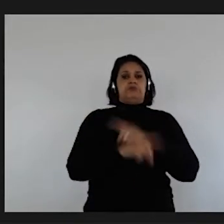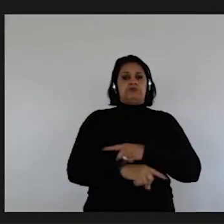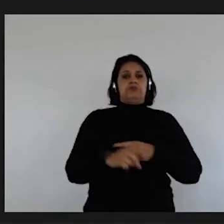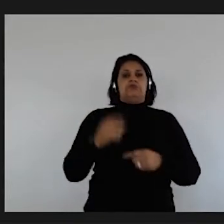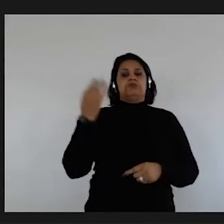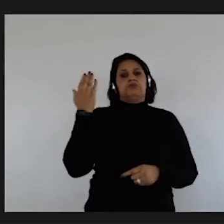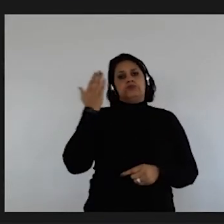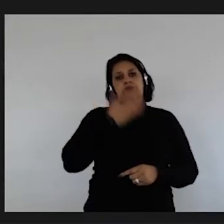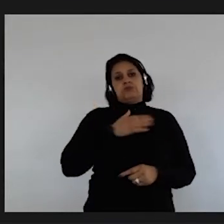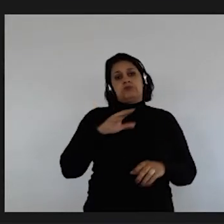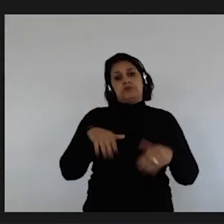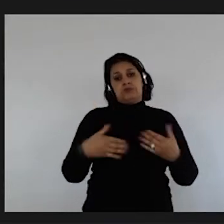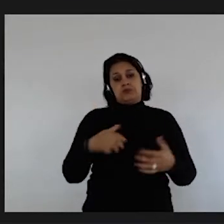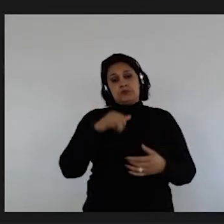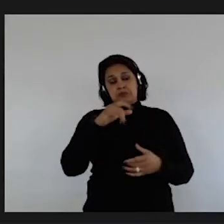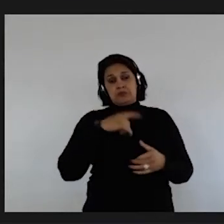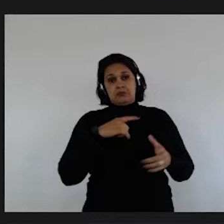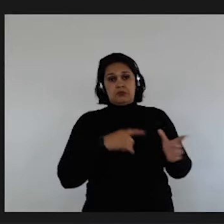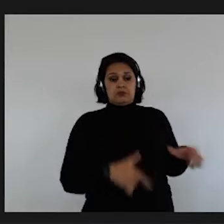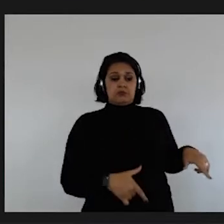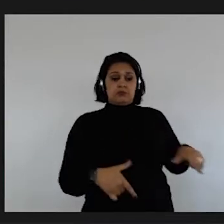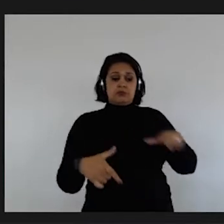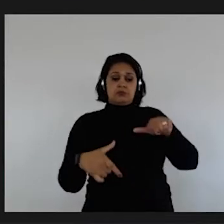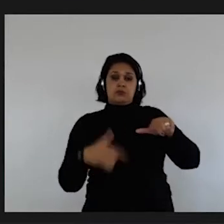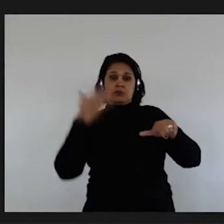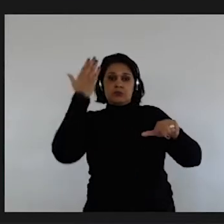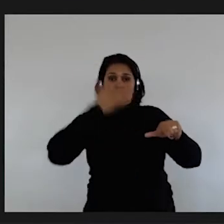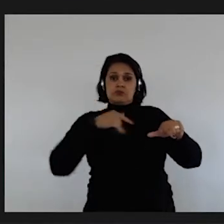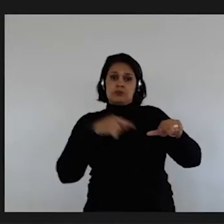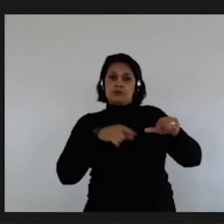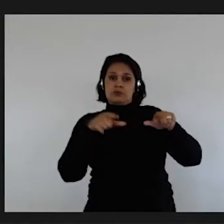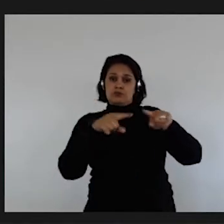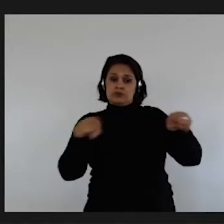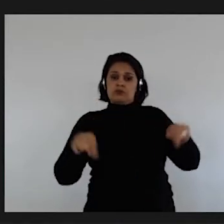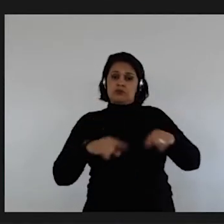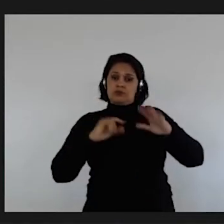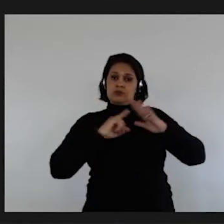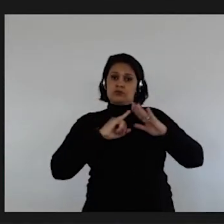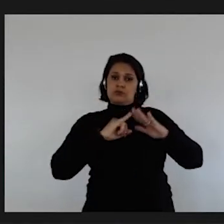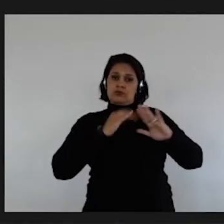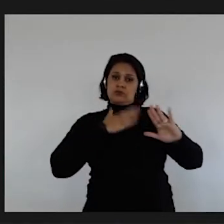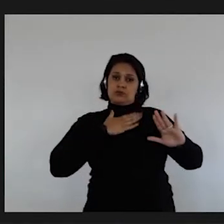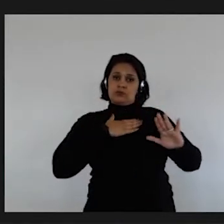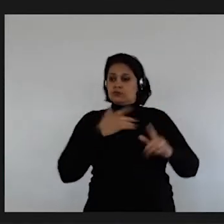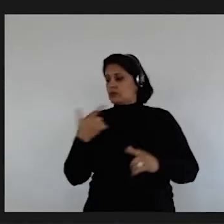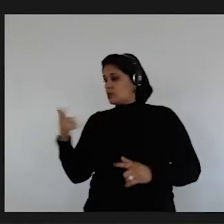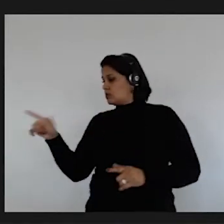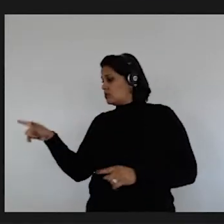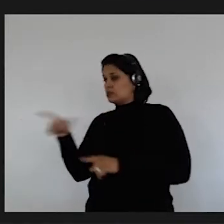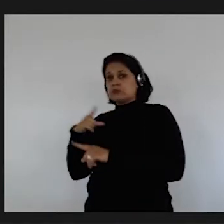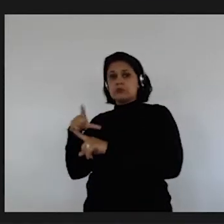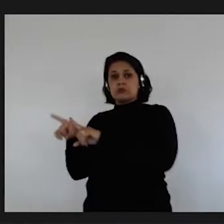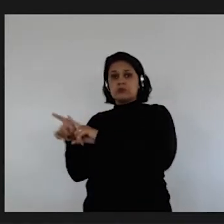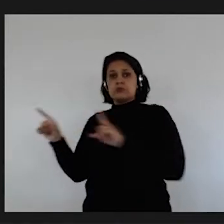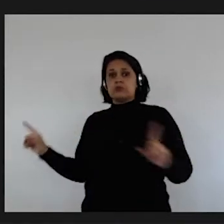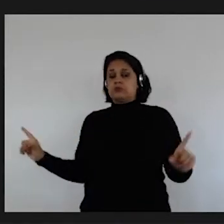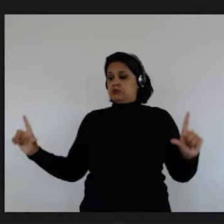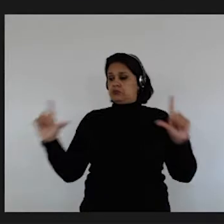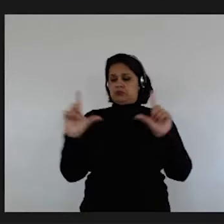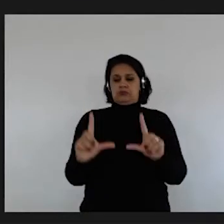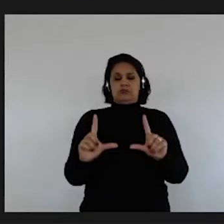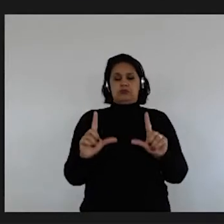tantum. Então, se você tem o título do imóvel, eu também posso ter do mesmo imóvel, em razão desses fatos históricos que nós já